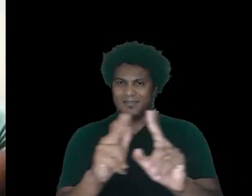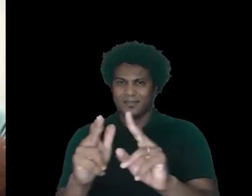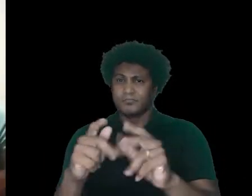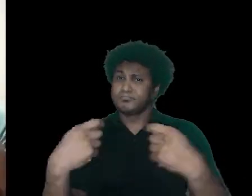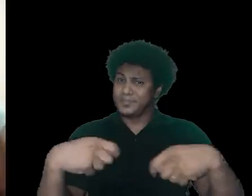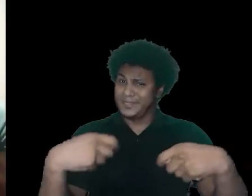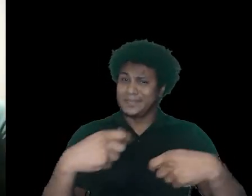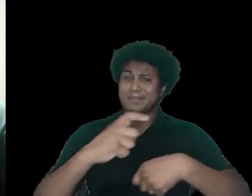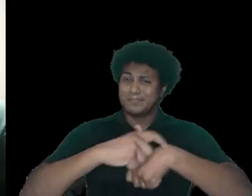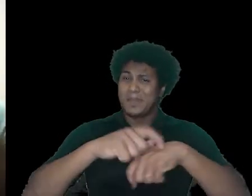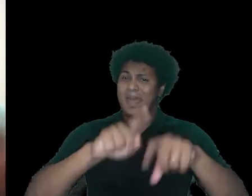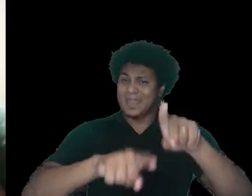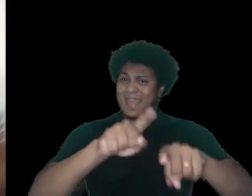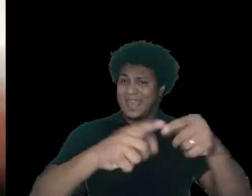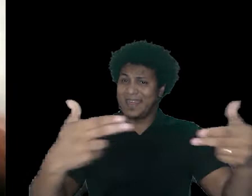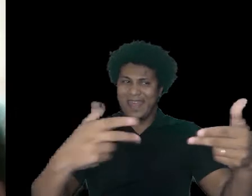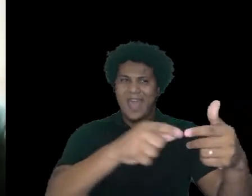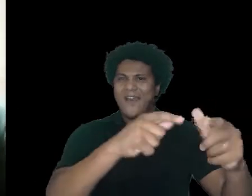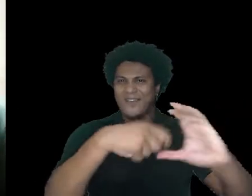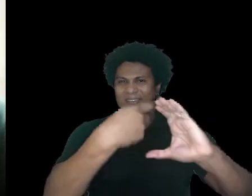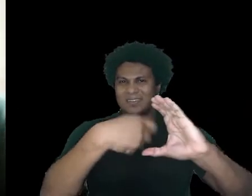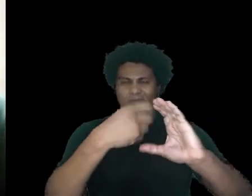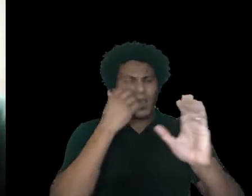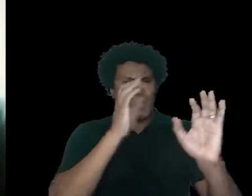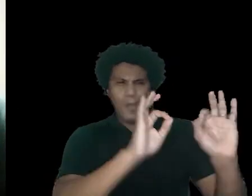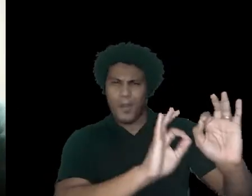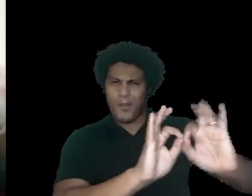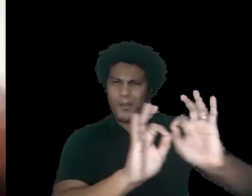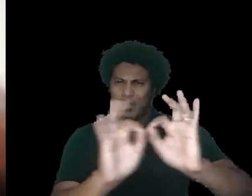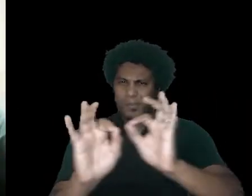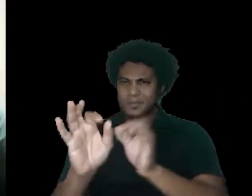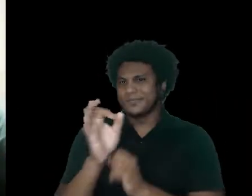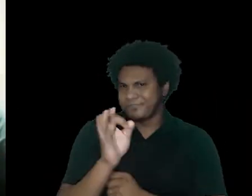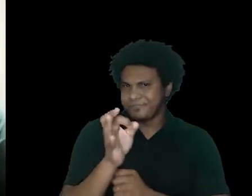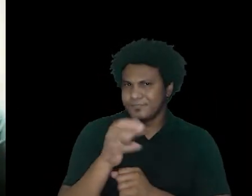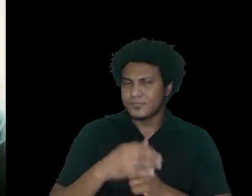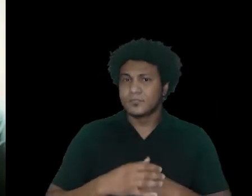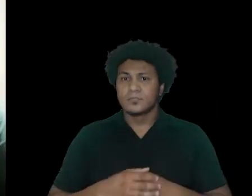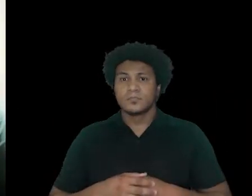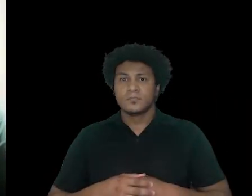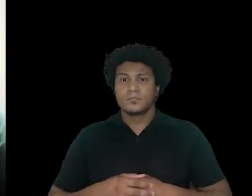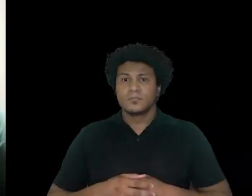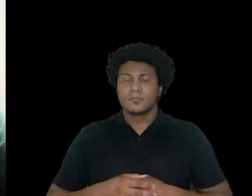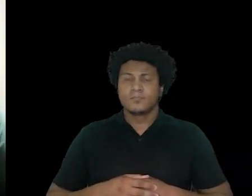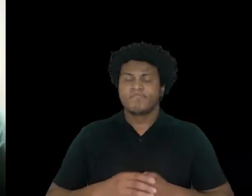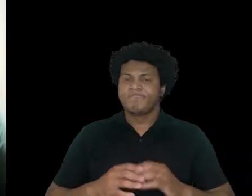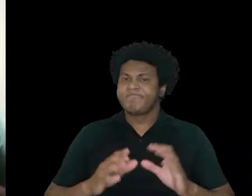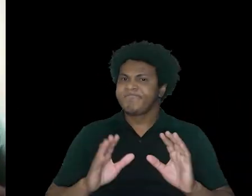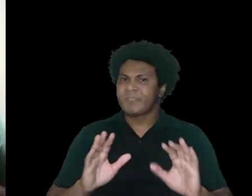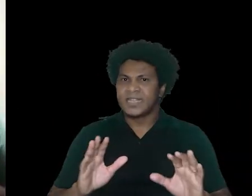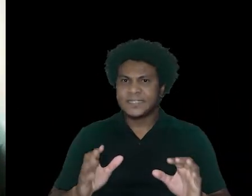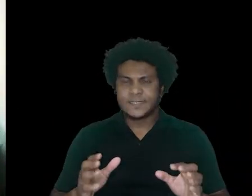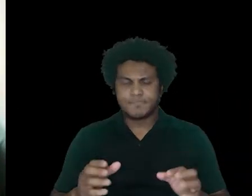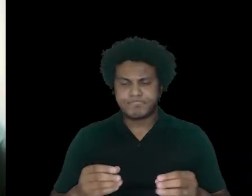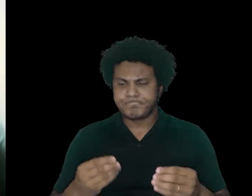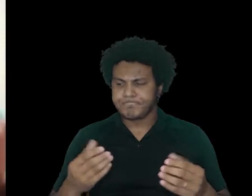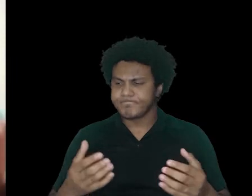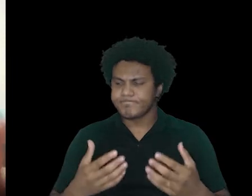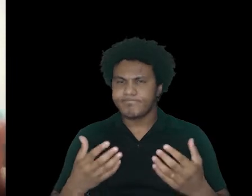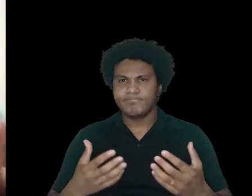a própria equipe de edição também precisa desse material para colocar, né, na ideia.